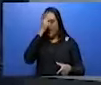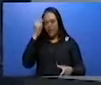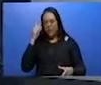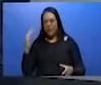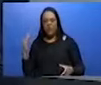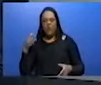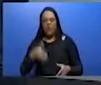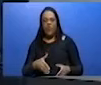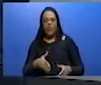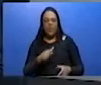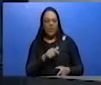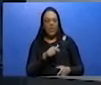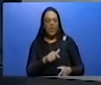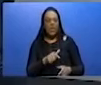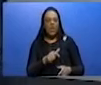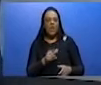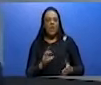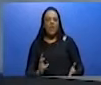ganhava a capitania.